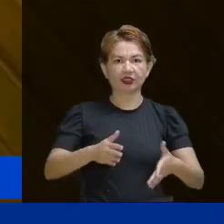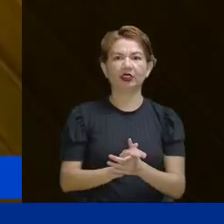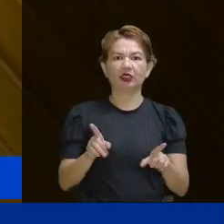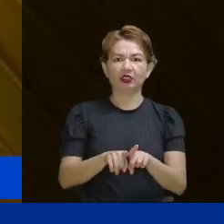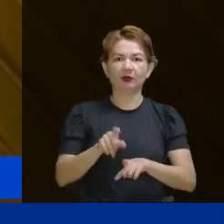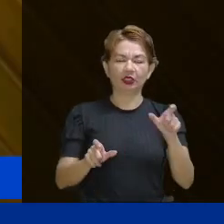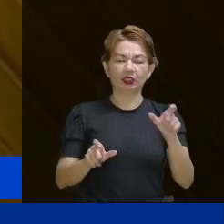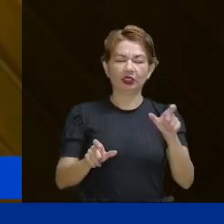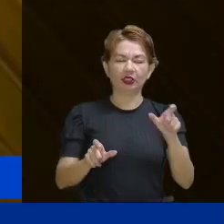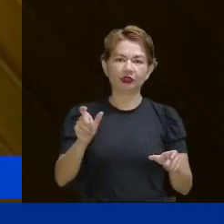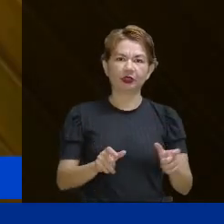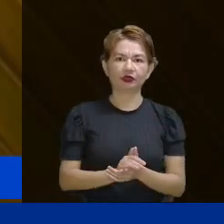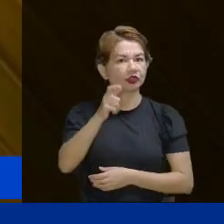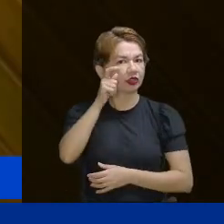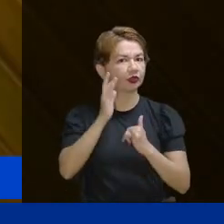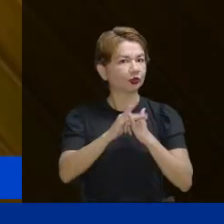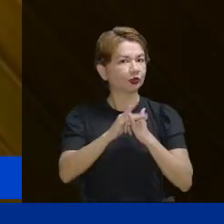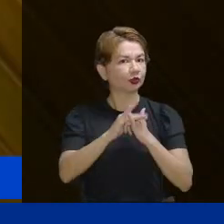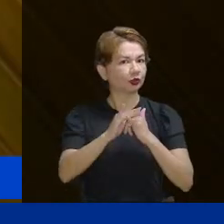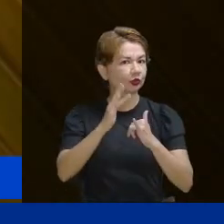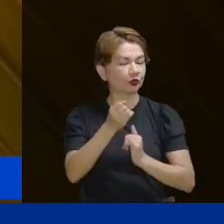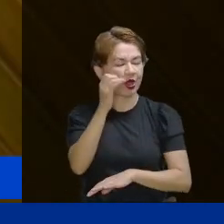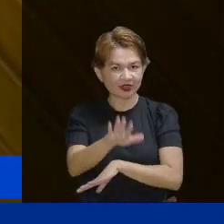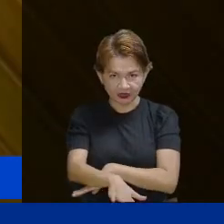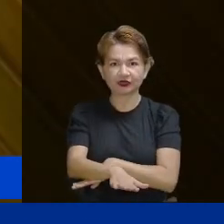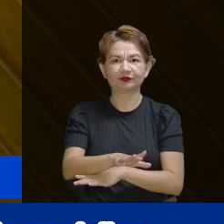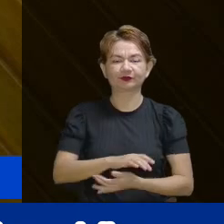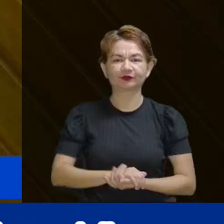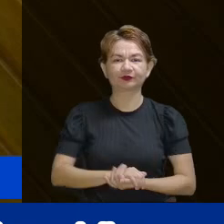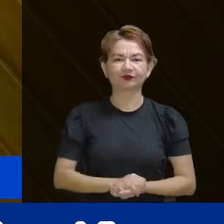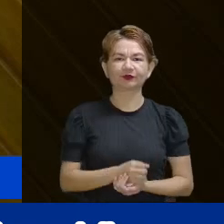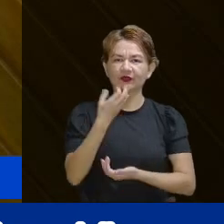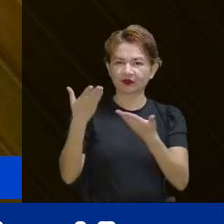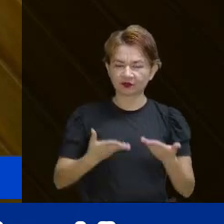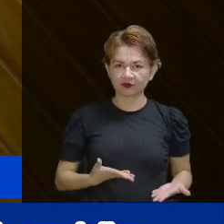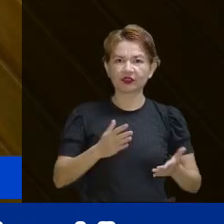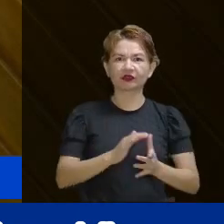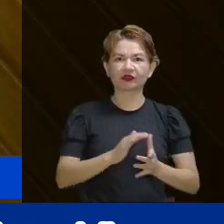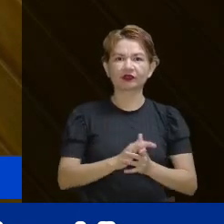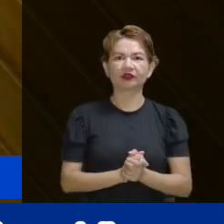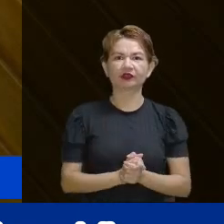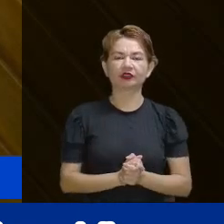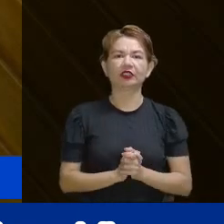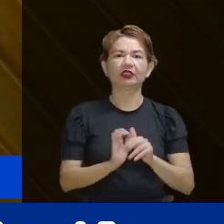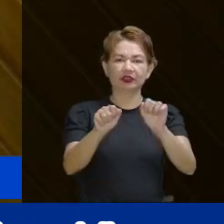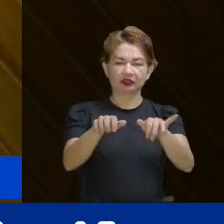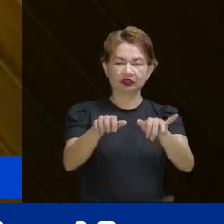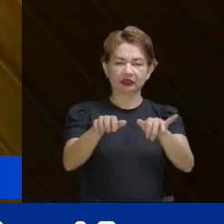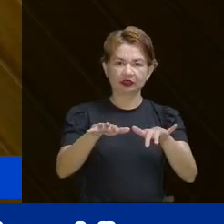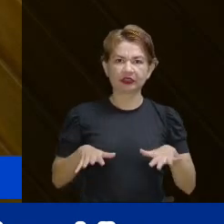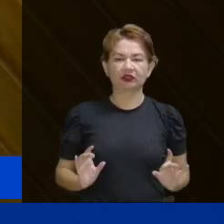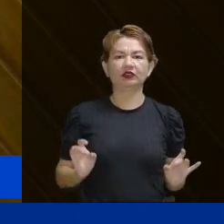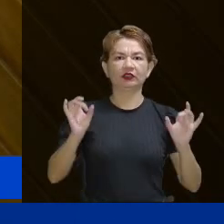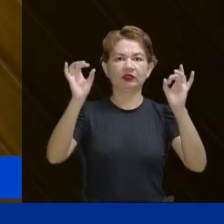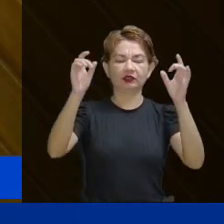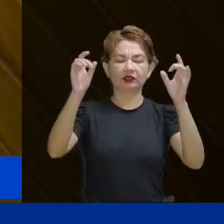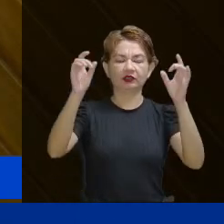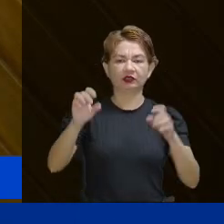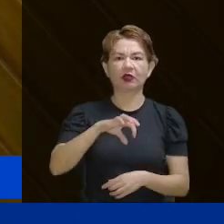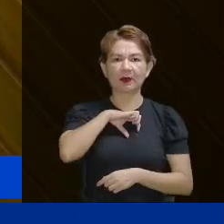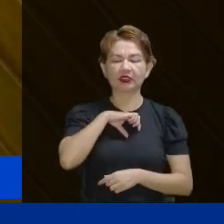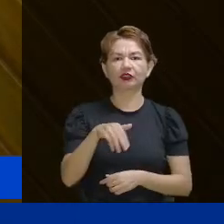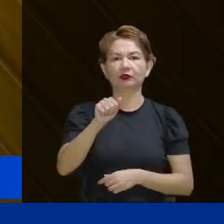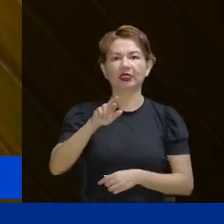que acompanham pelo canal do YouTube. Boa tarde. Sejam bem-vindos a esta sessão solene de entrega da medalha de